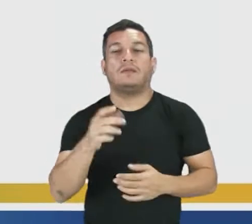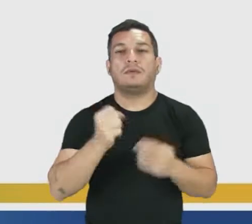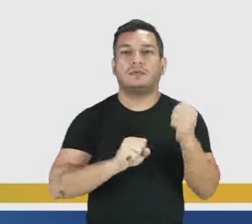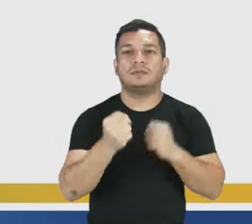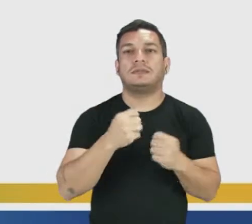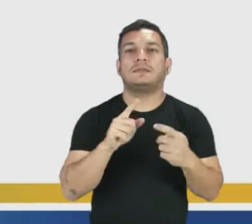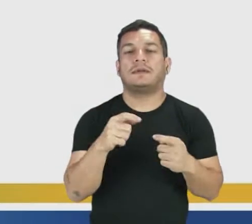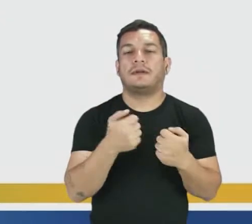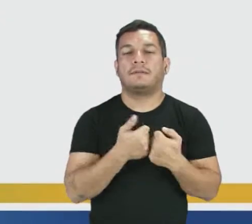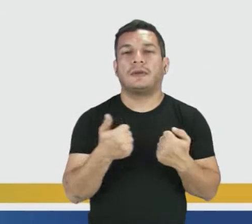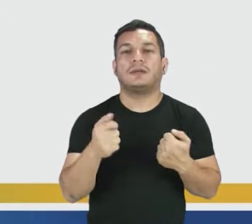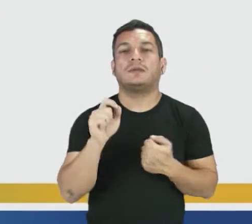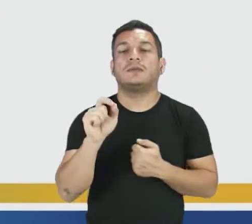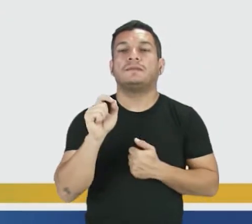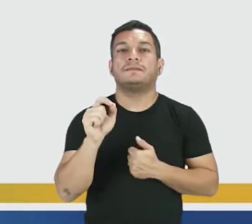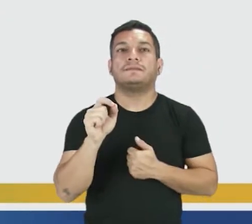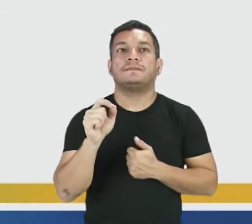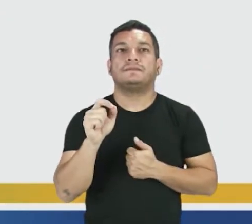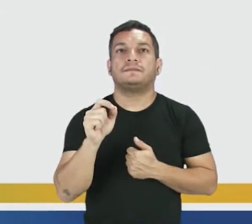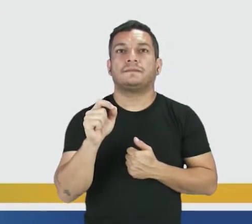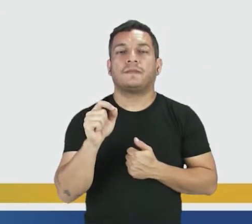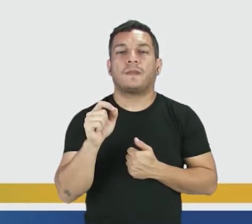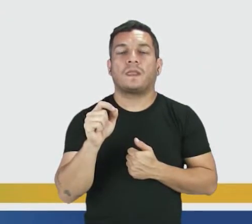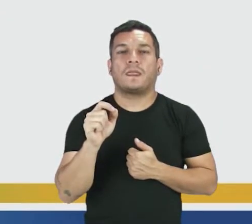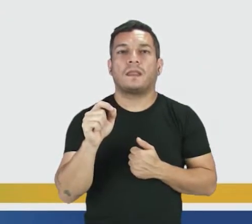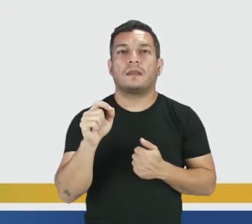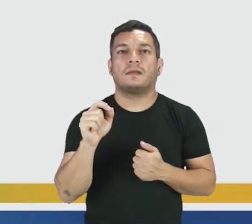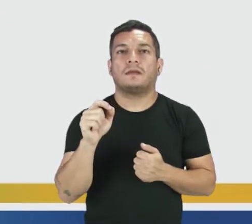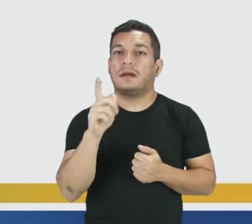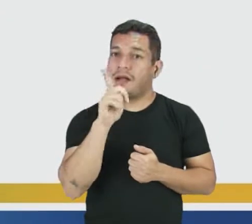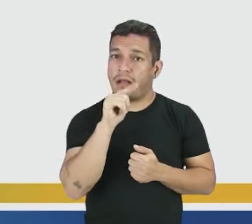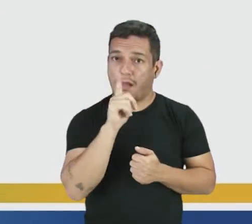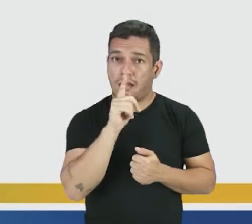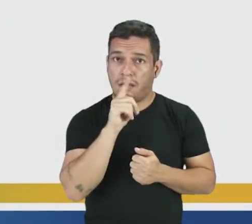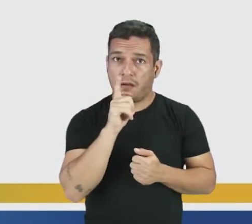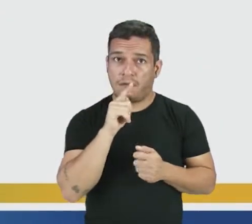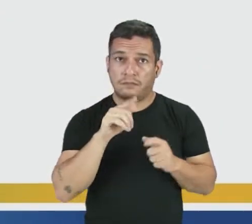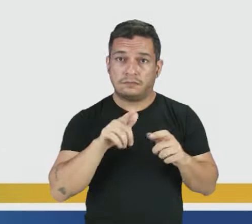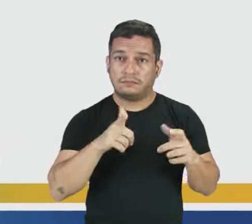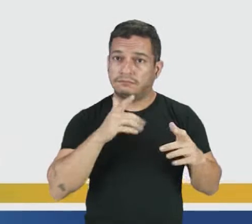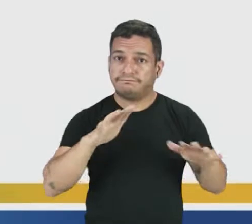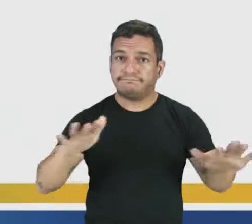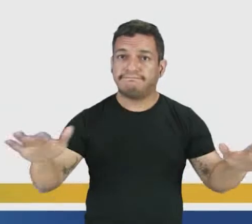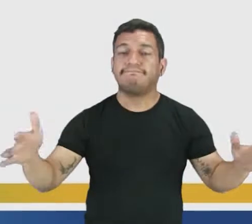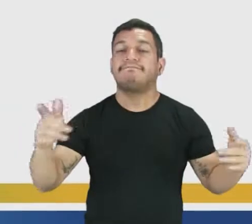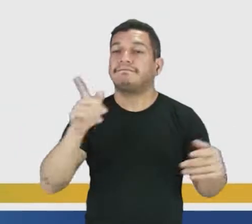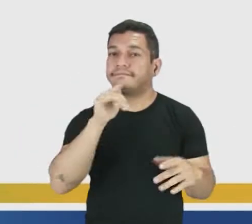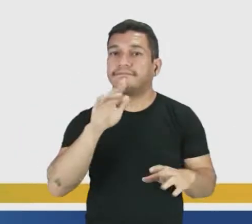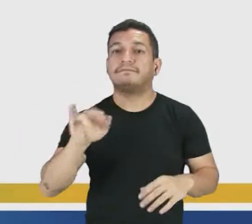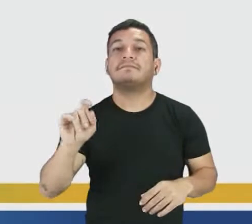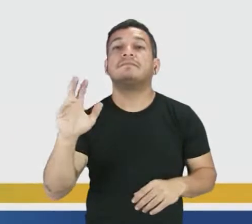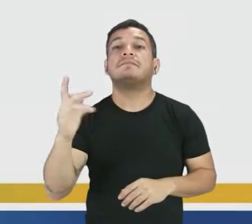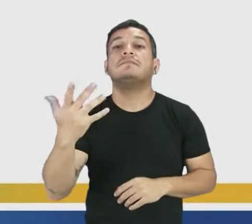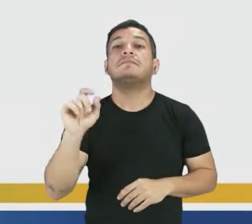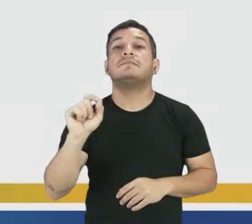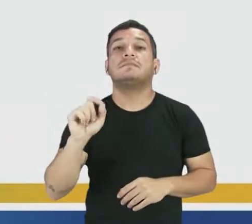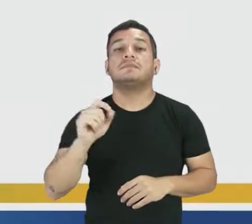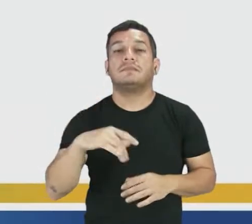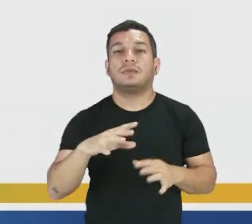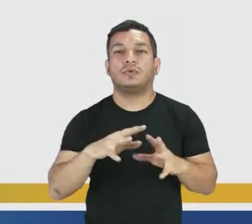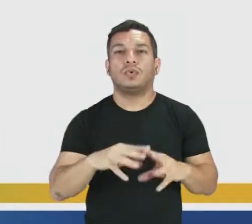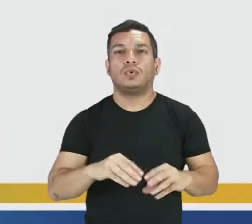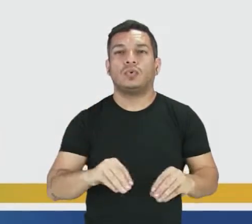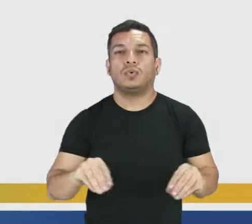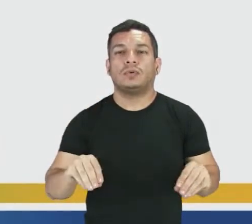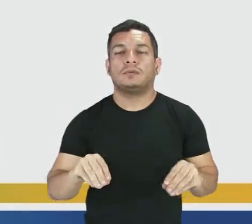próxima a uma grande fonte de água e a água ela vai funcionar para o